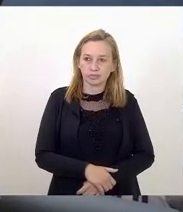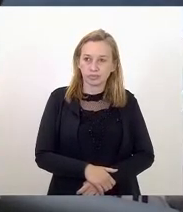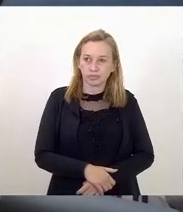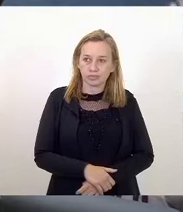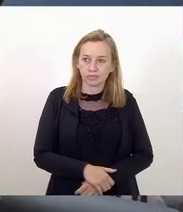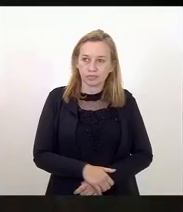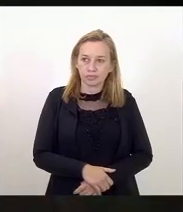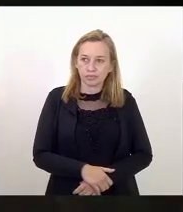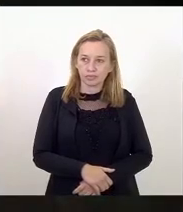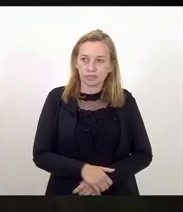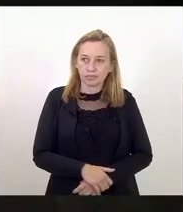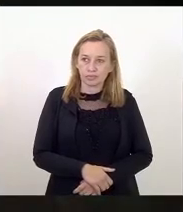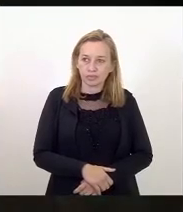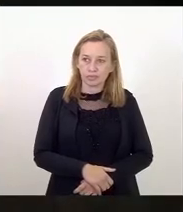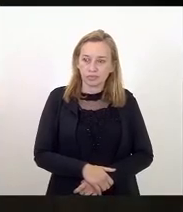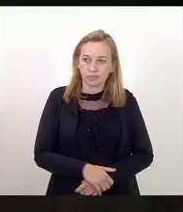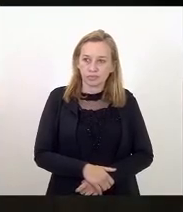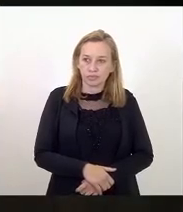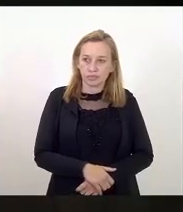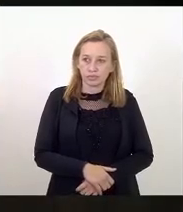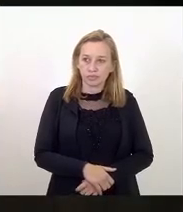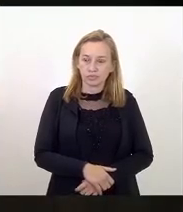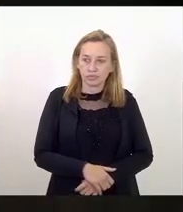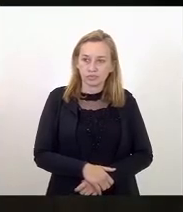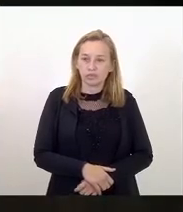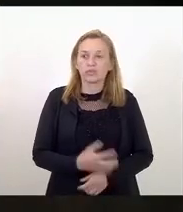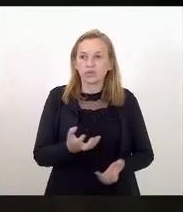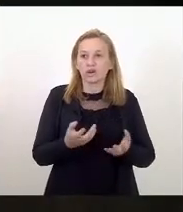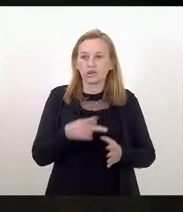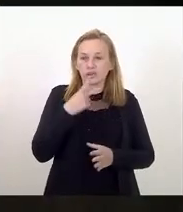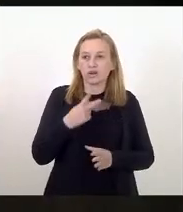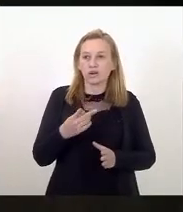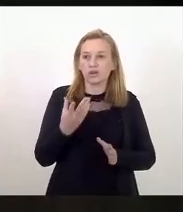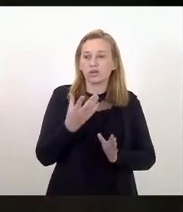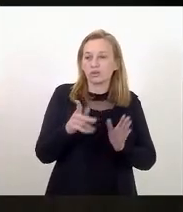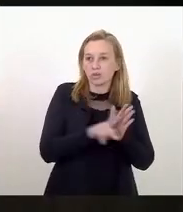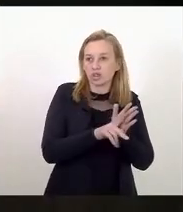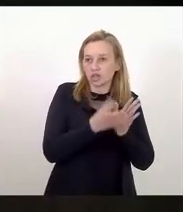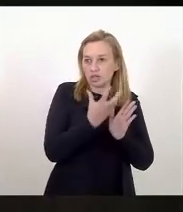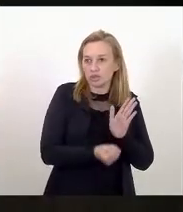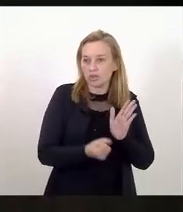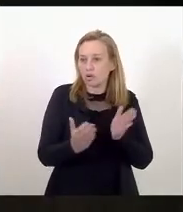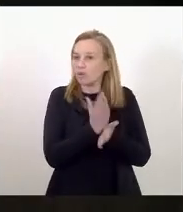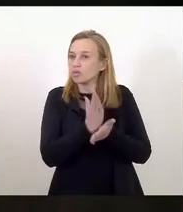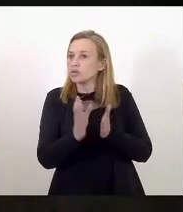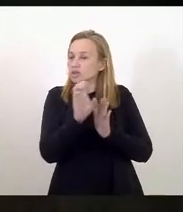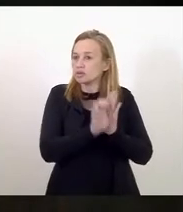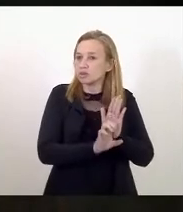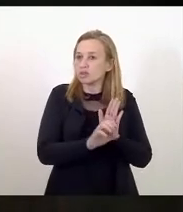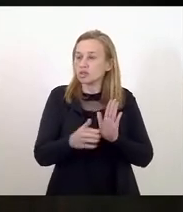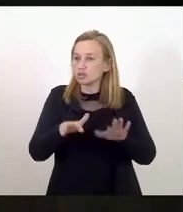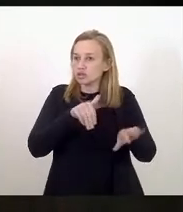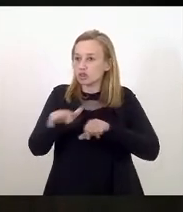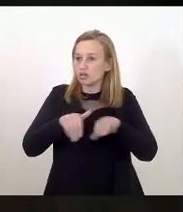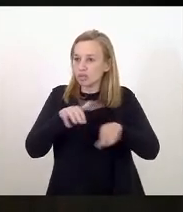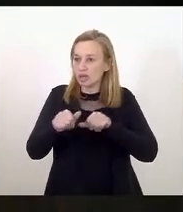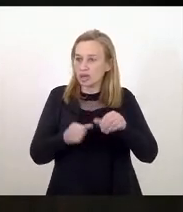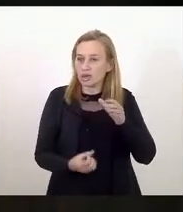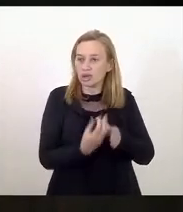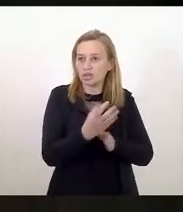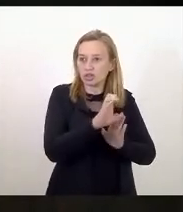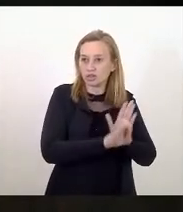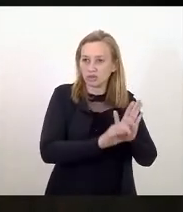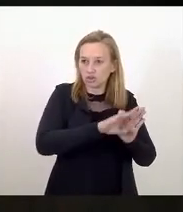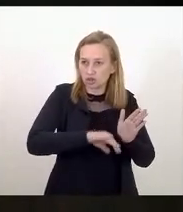Com os pareceres emitidos, eu quero dizer que o projeto recebeu algumas emendas e eu chamei os autores das emendas, as emendas foram